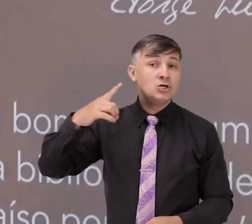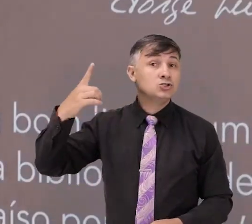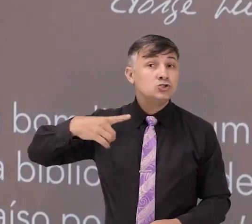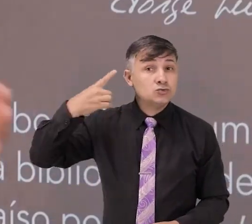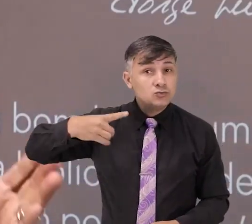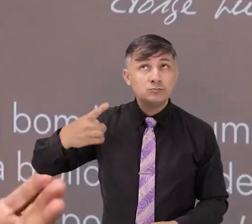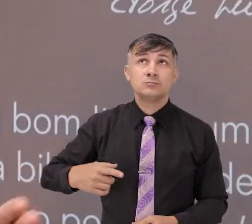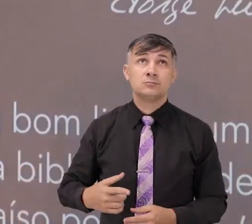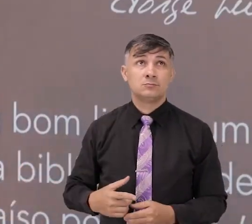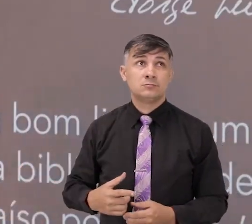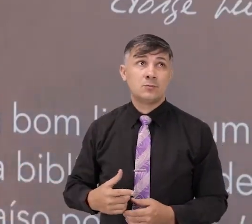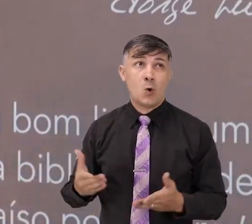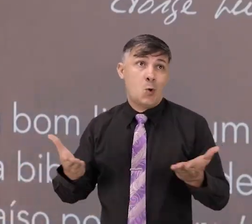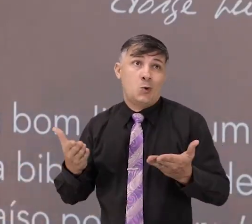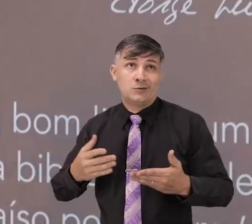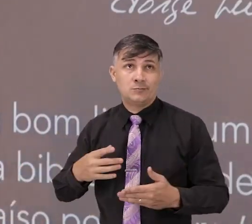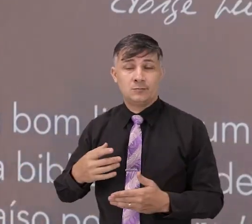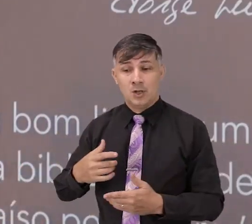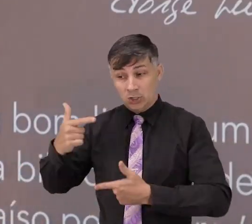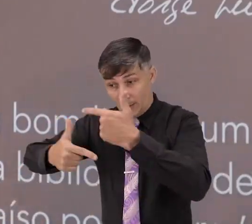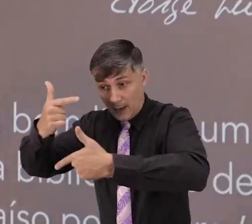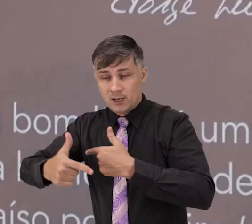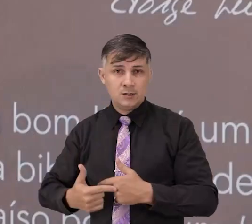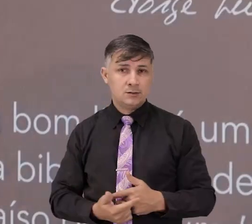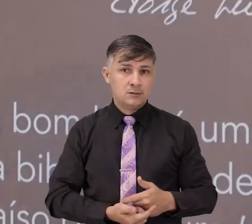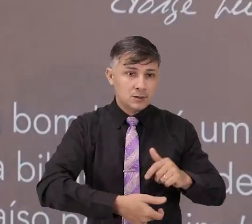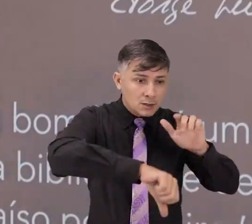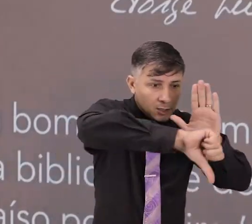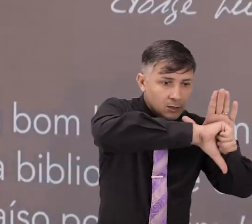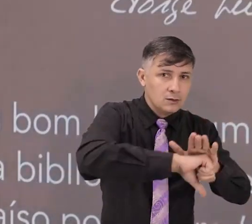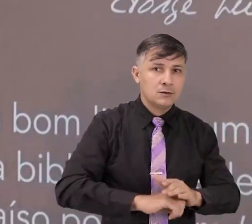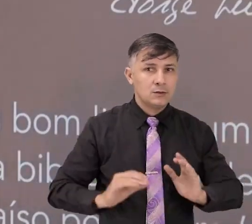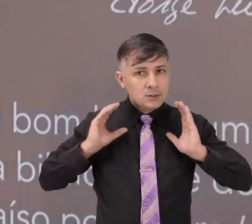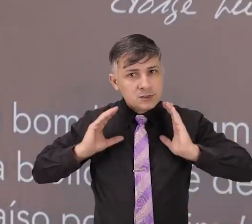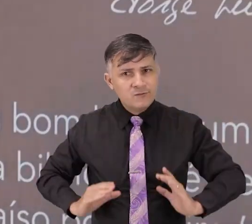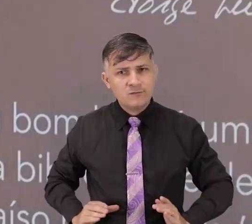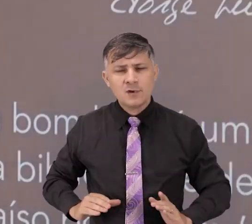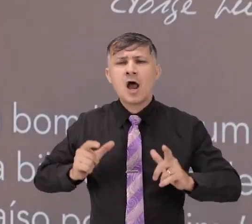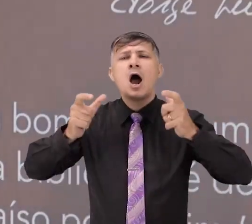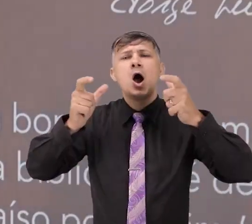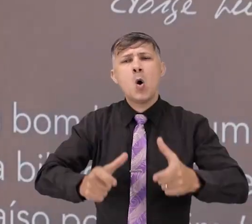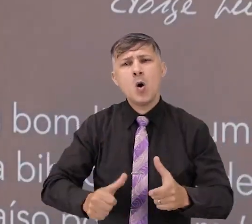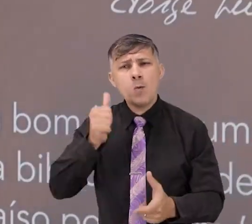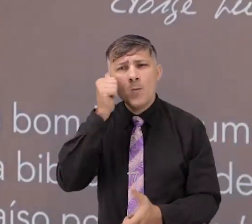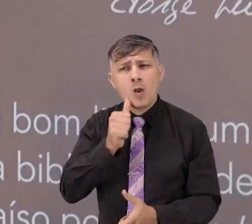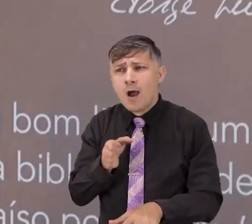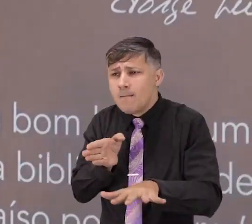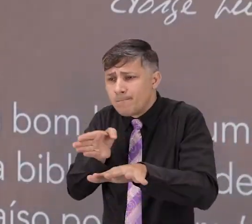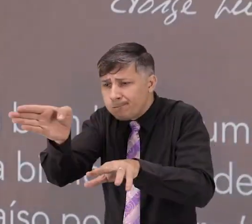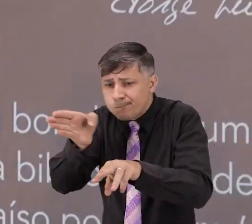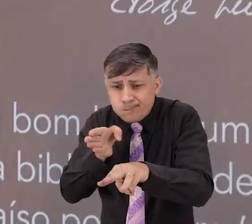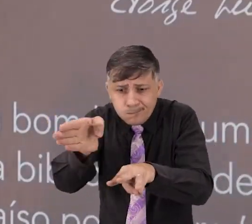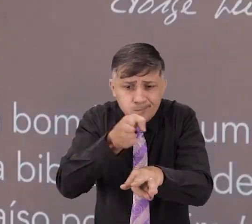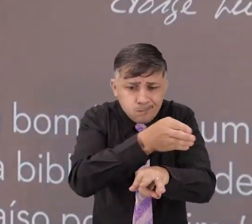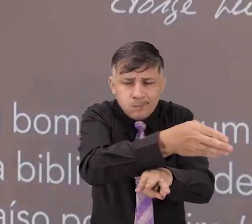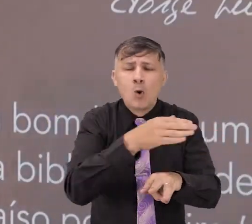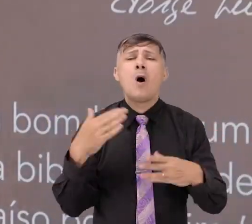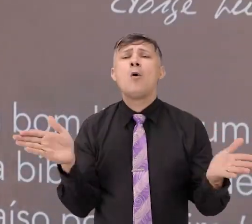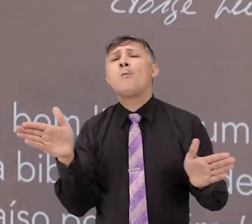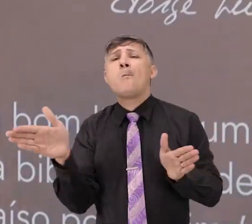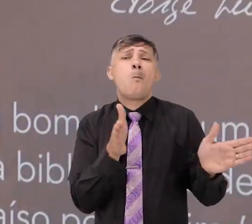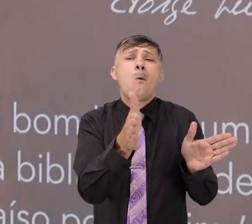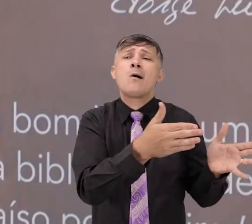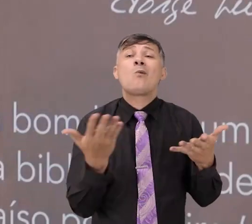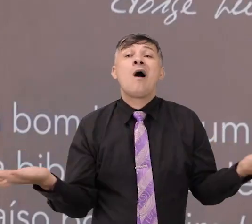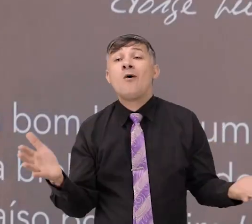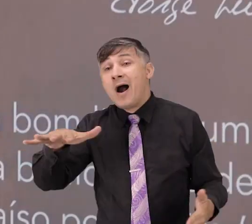advocacia hoje? Trabalhista, criminal, civil? Para onde as mulheres vão com mais frequência? E